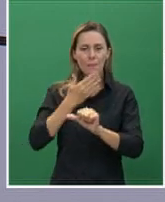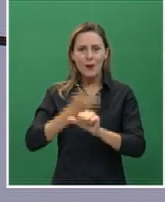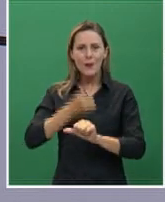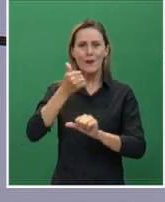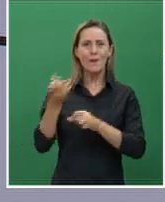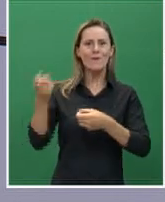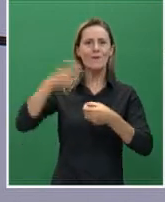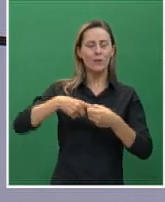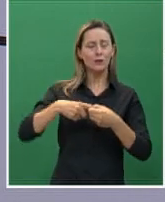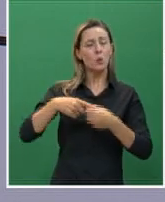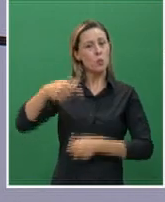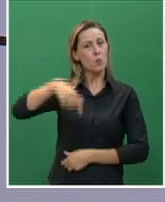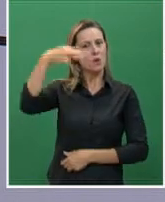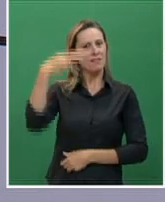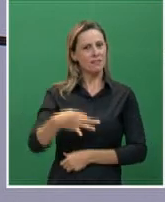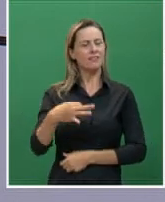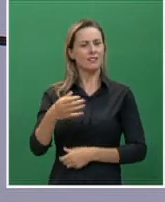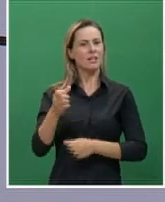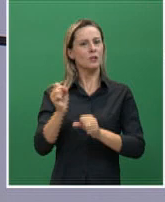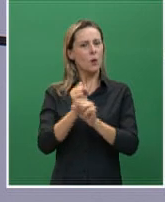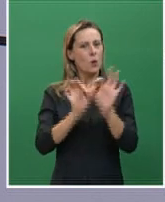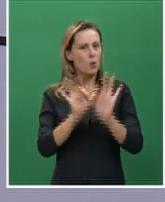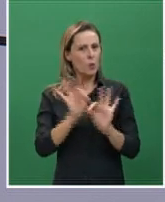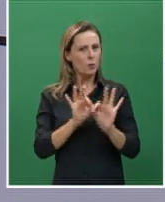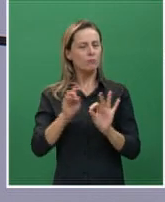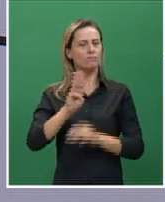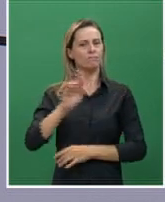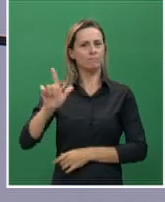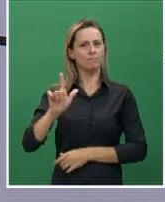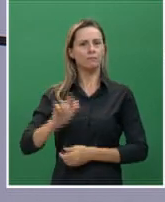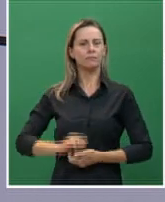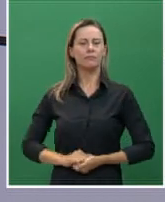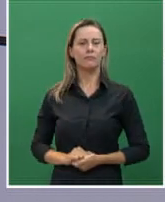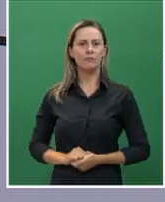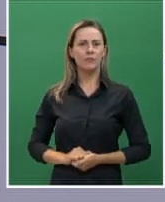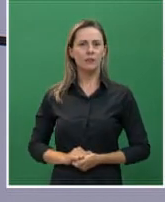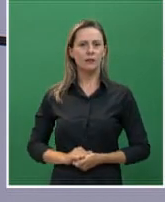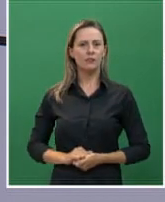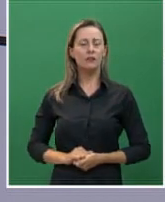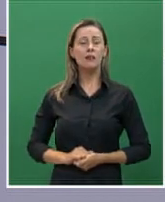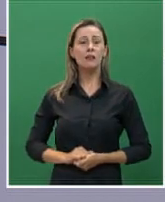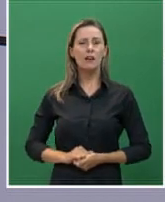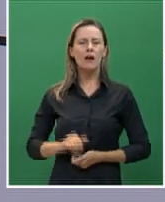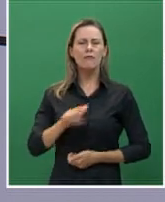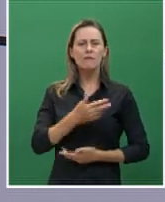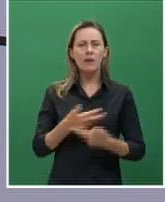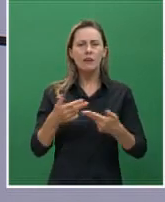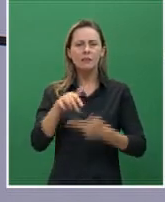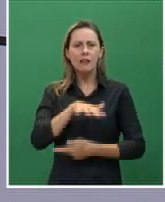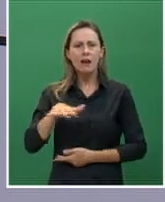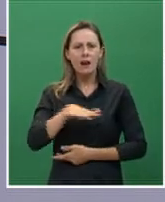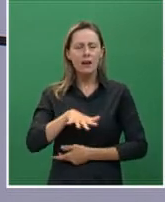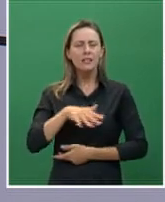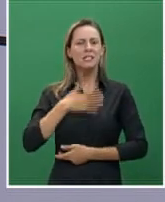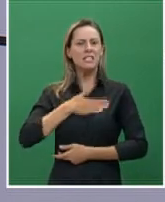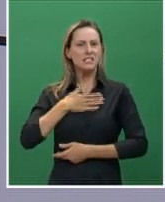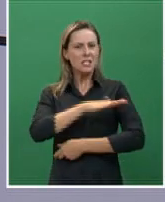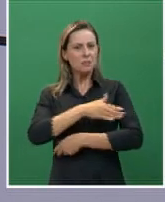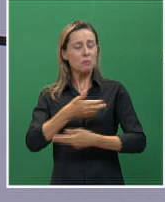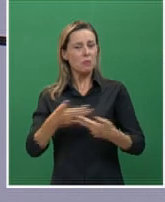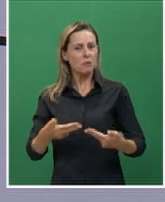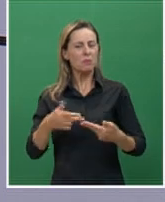devolver a com condições com qualidade para a população de Blumenau nós temos feito investimentos nas mais diversas áreas de lazer na cidade de Blumenau